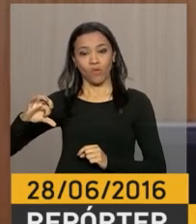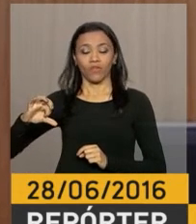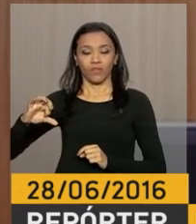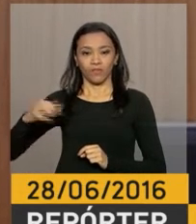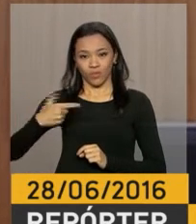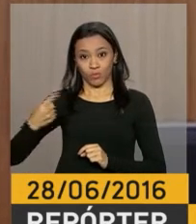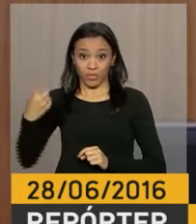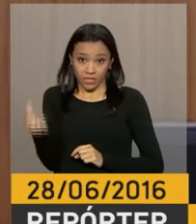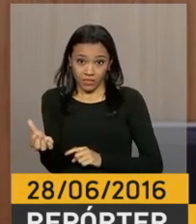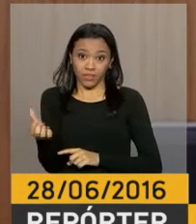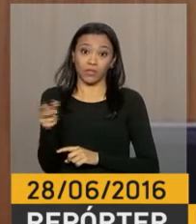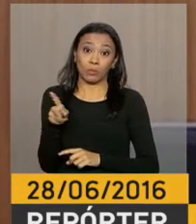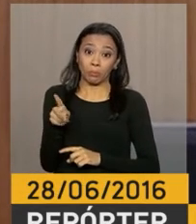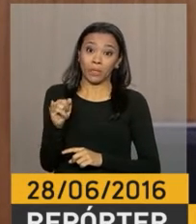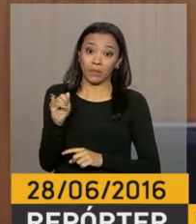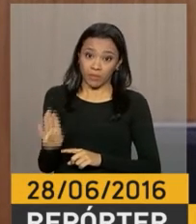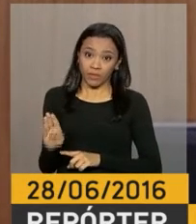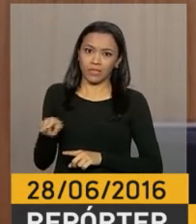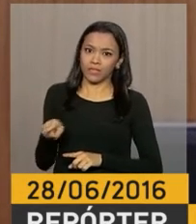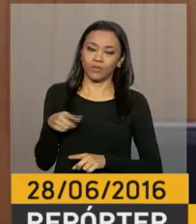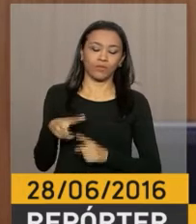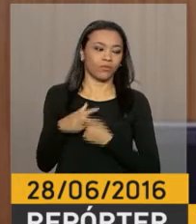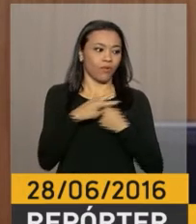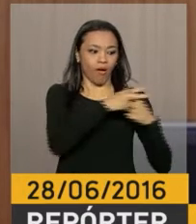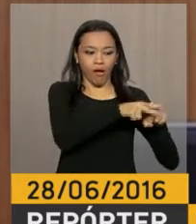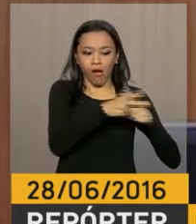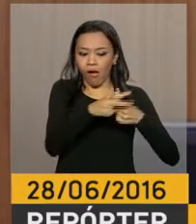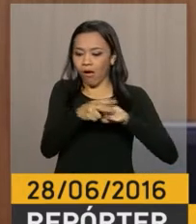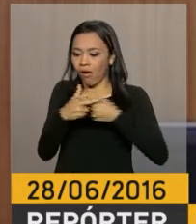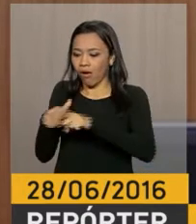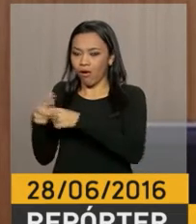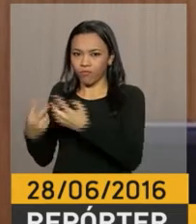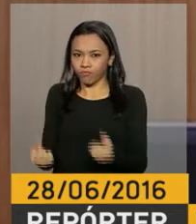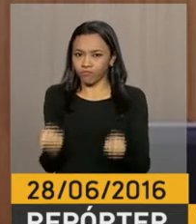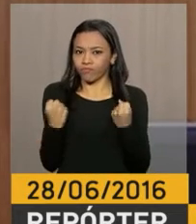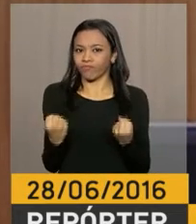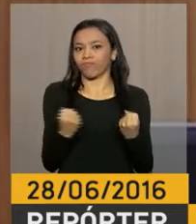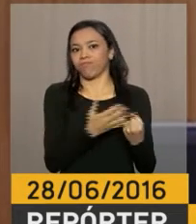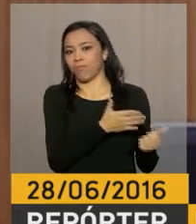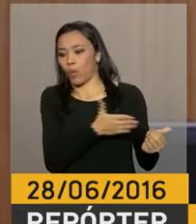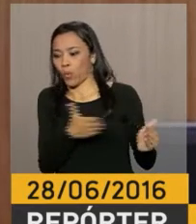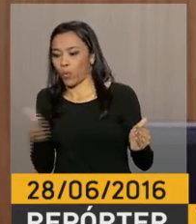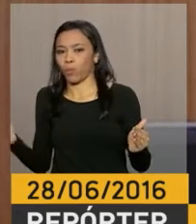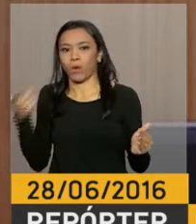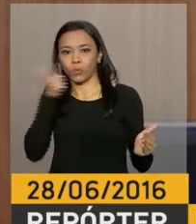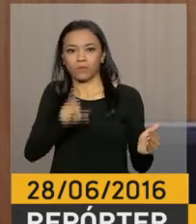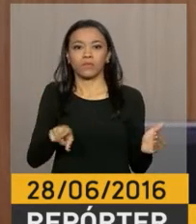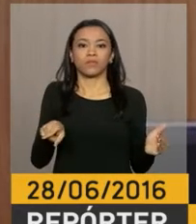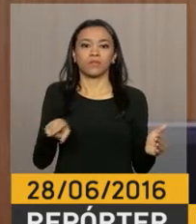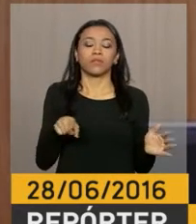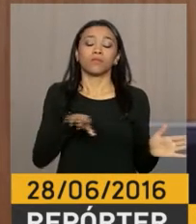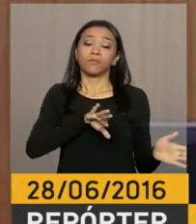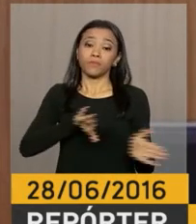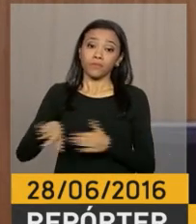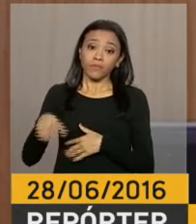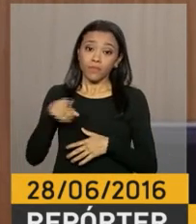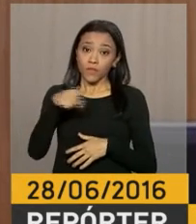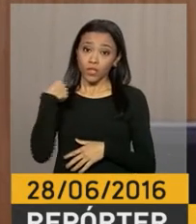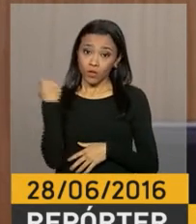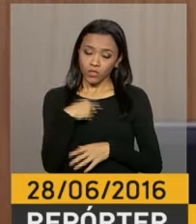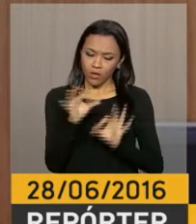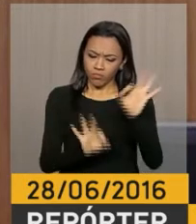um ajuste muito, muito, muito intenso. E num quadro de ajustes como